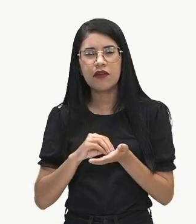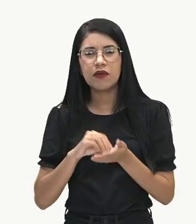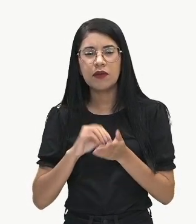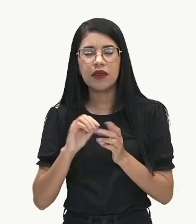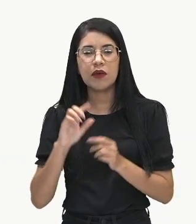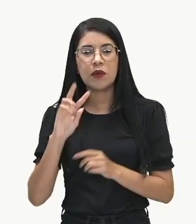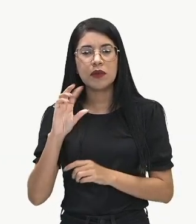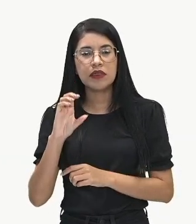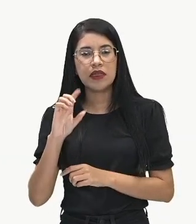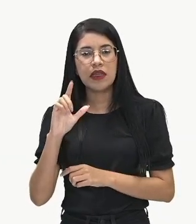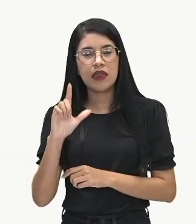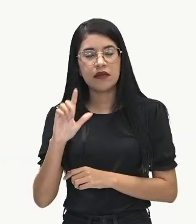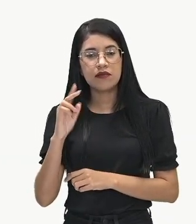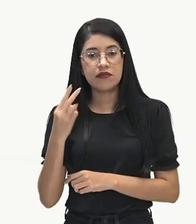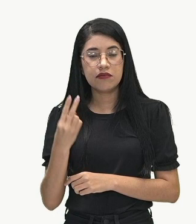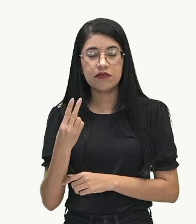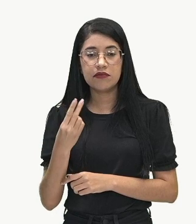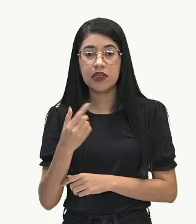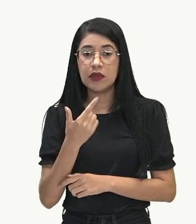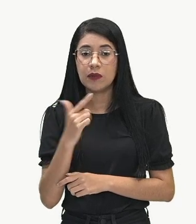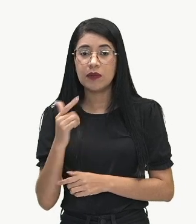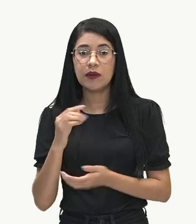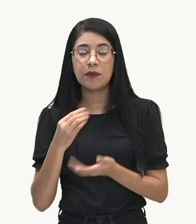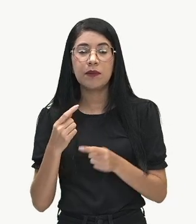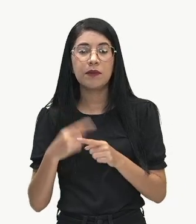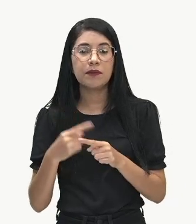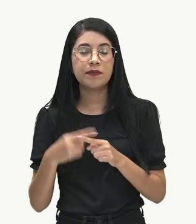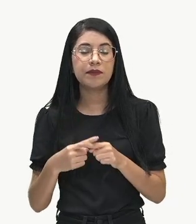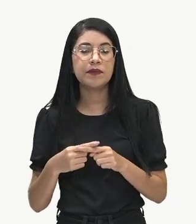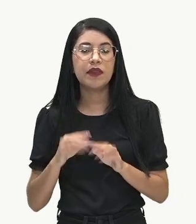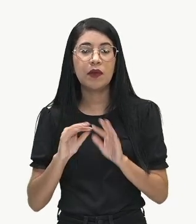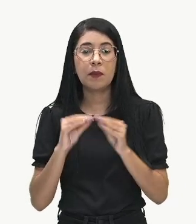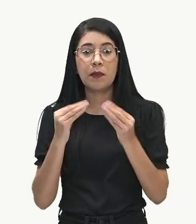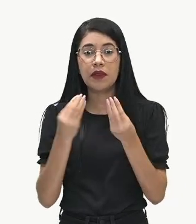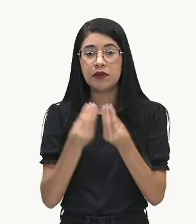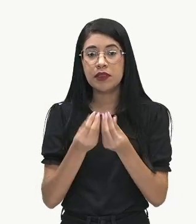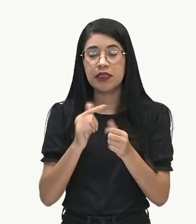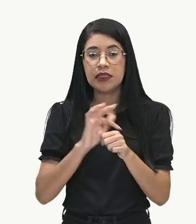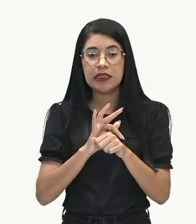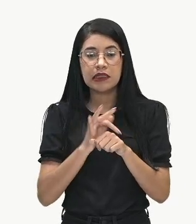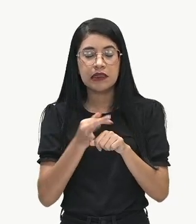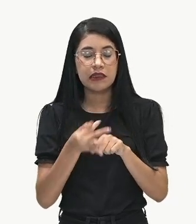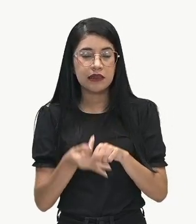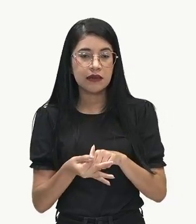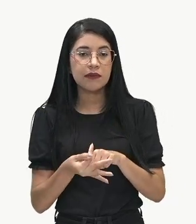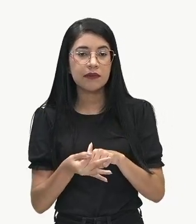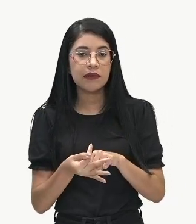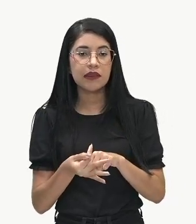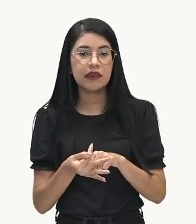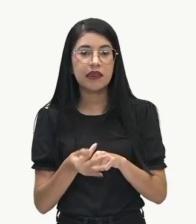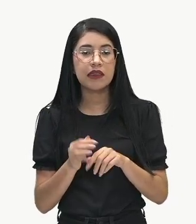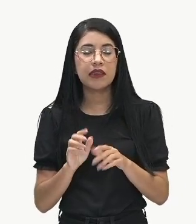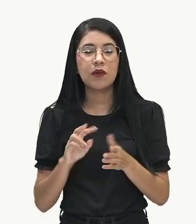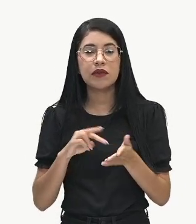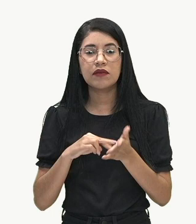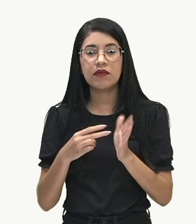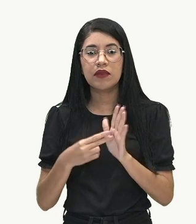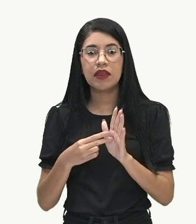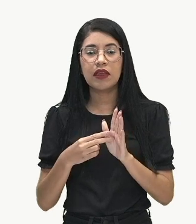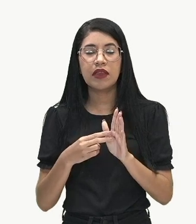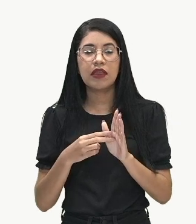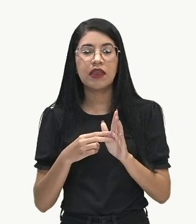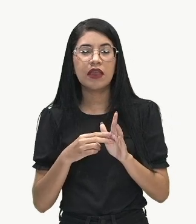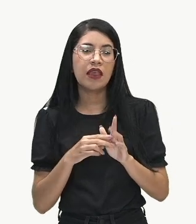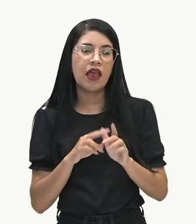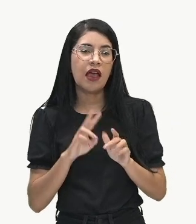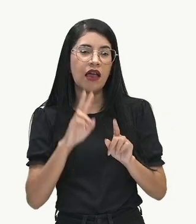Cl2? Não tem, porque ele é uma substância simples. Se ele é uma substância simples, a entalpia dele é igual a